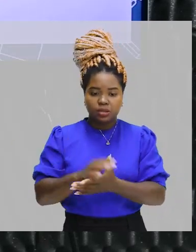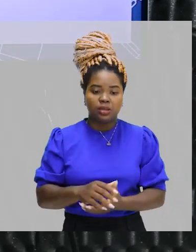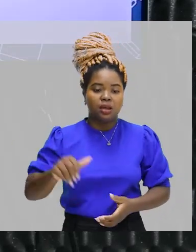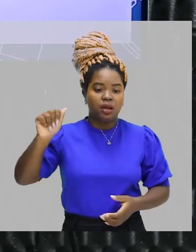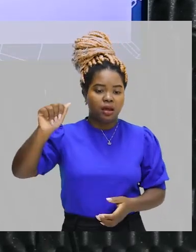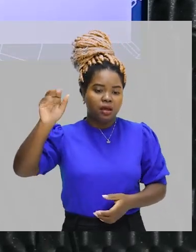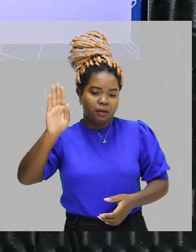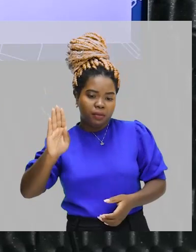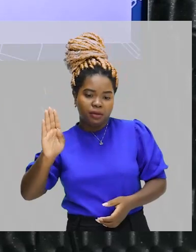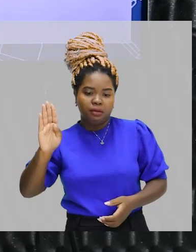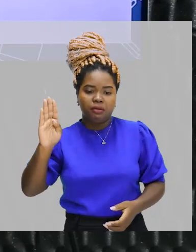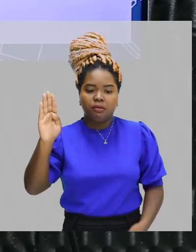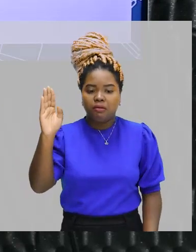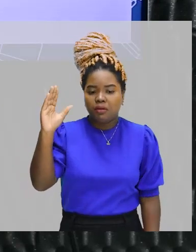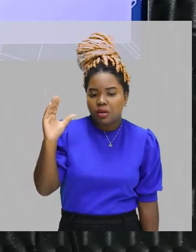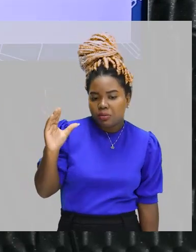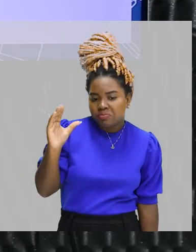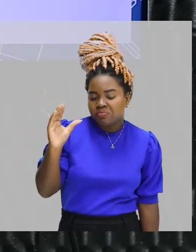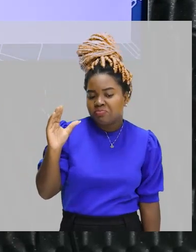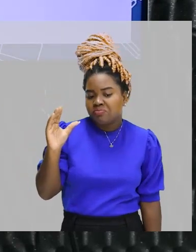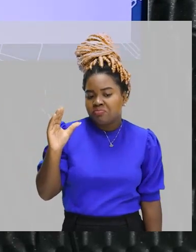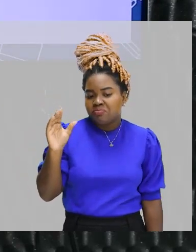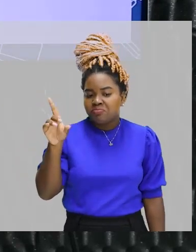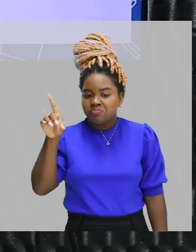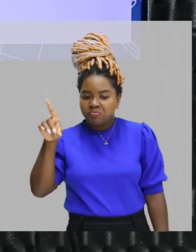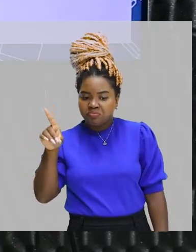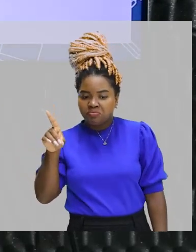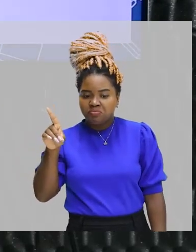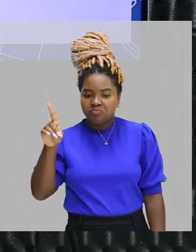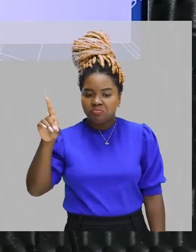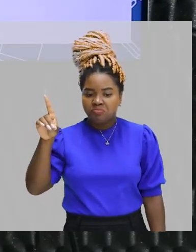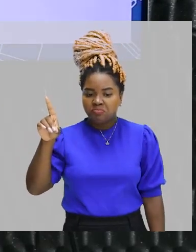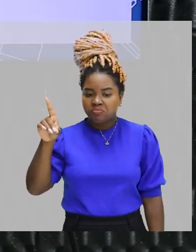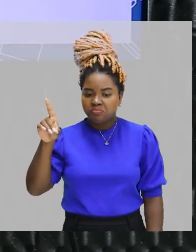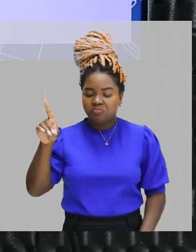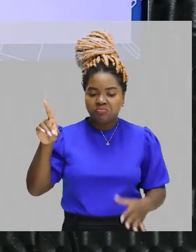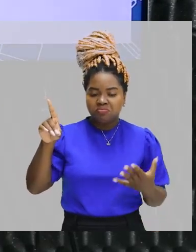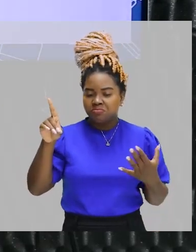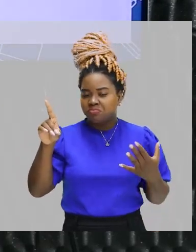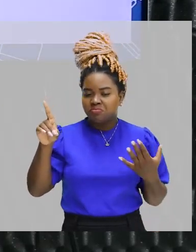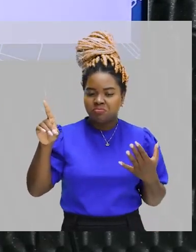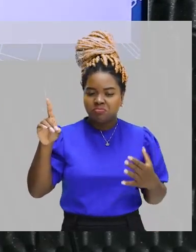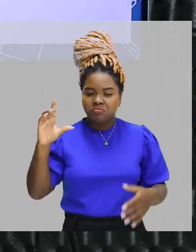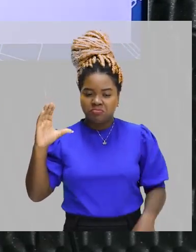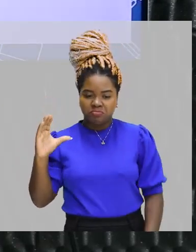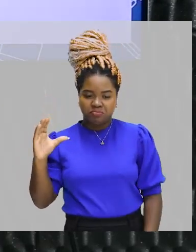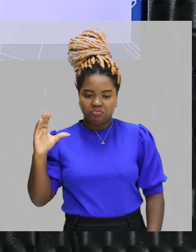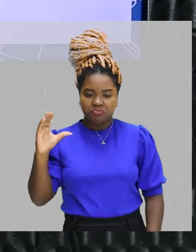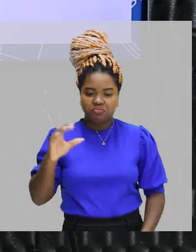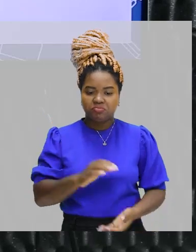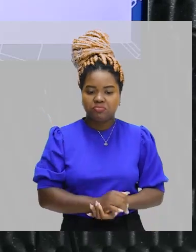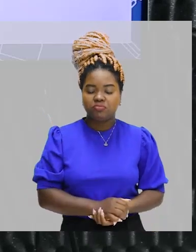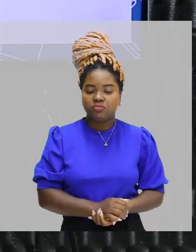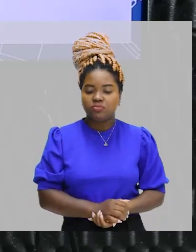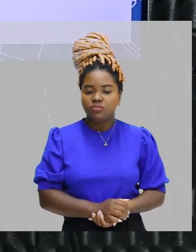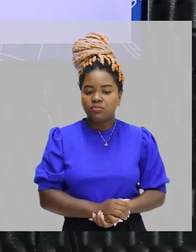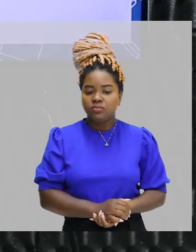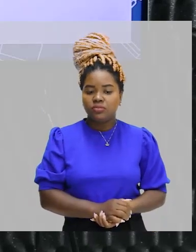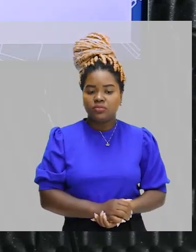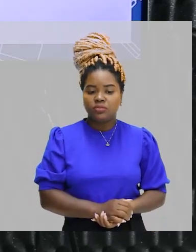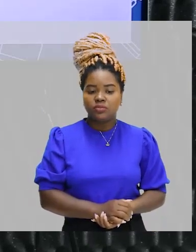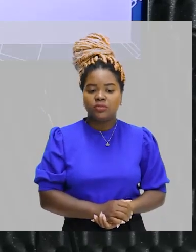o Rutherford, o Faraday, o Thomson, né? O J.J. Thomson e o Coulomb, né? Então,